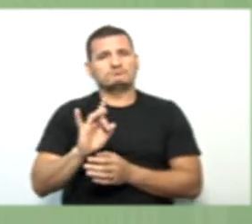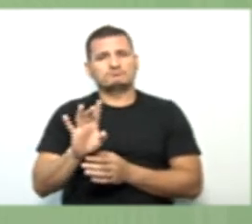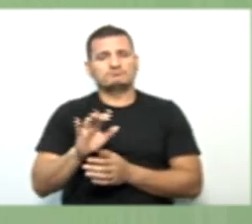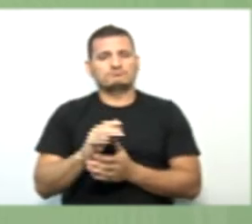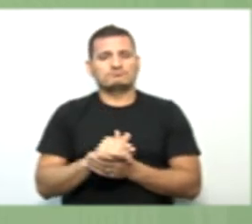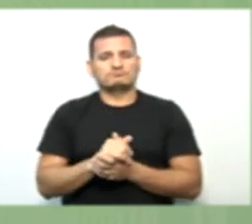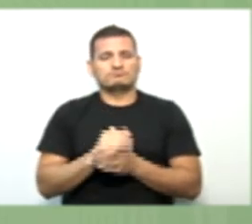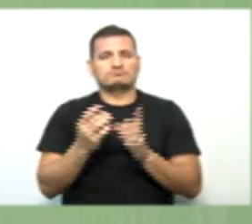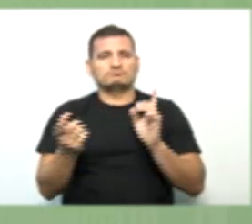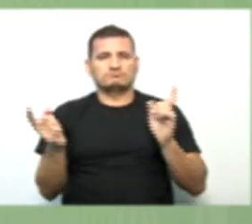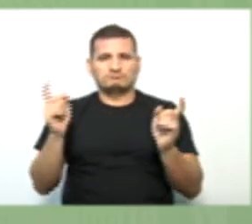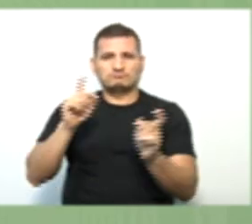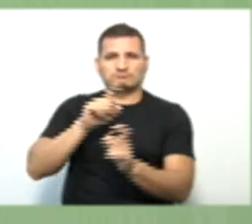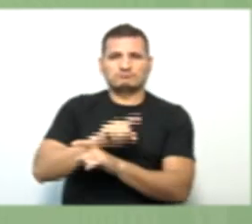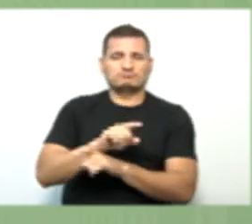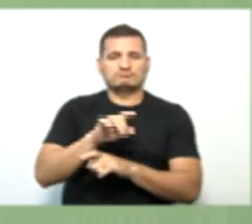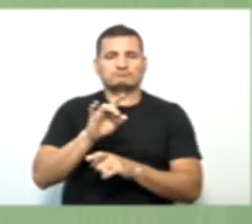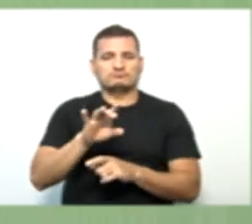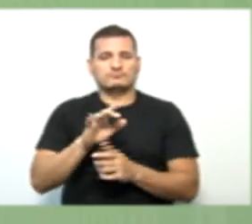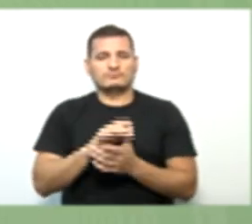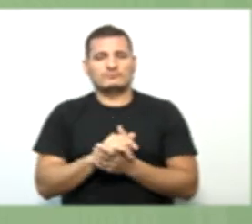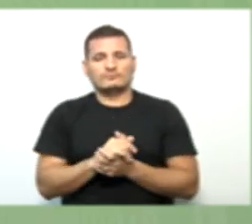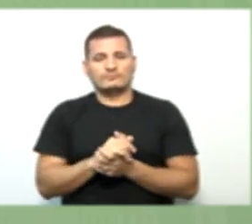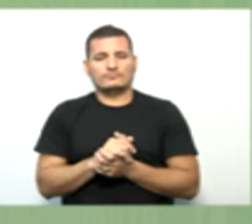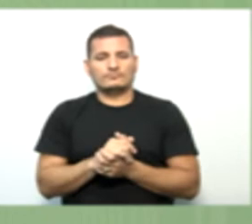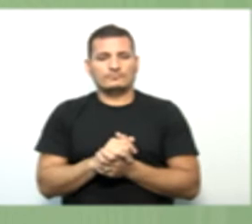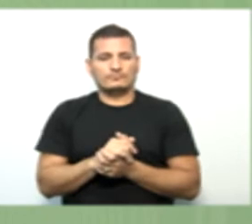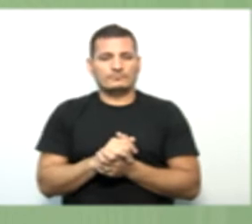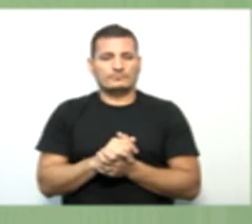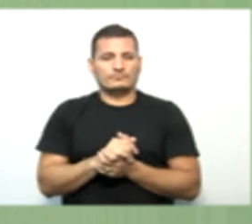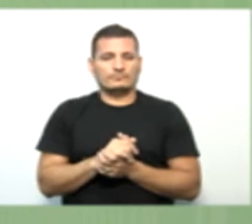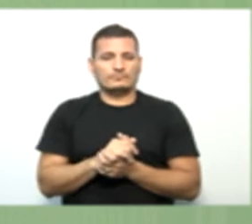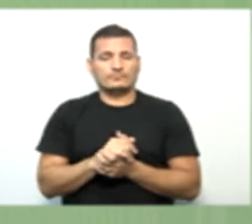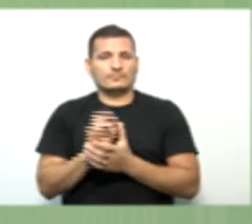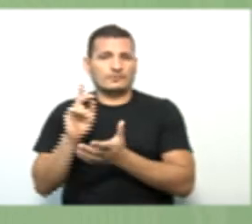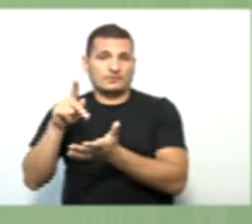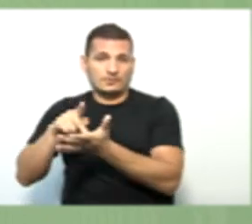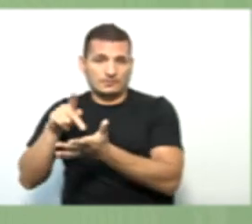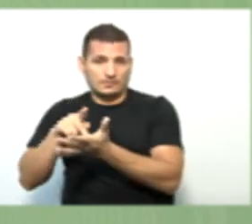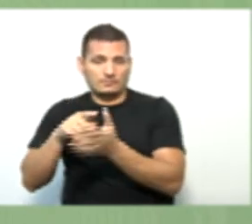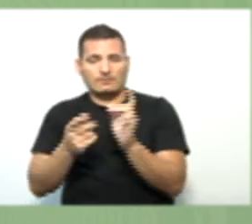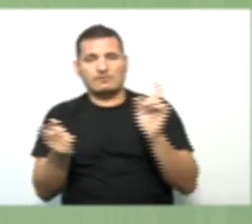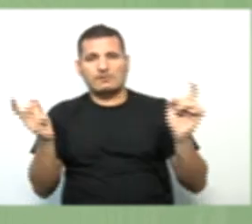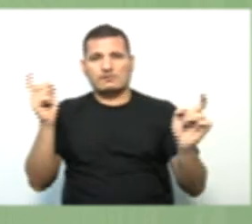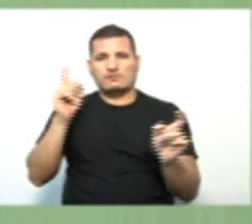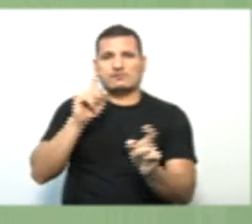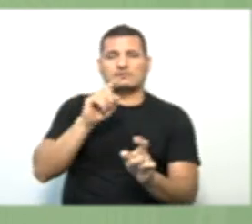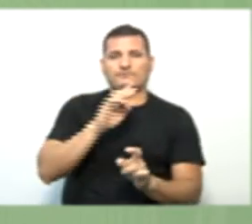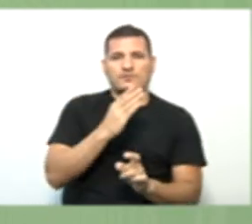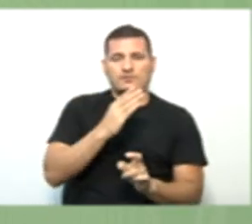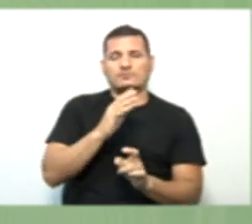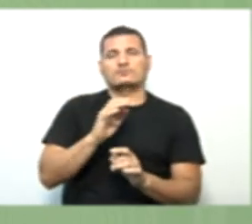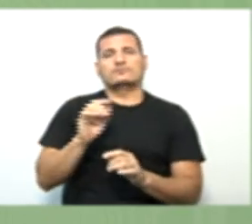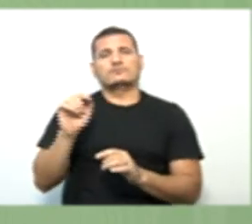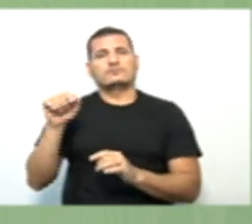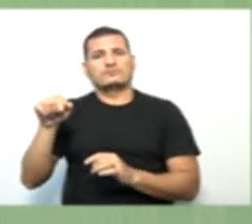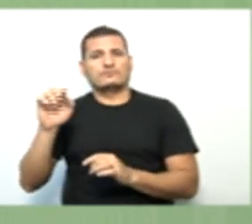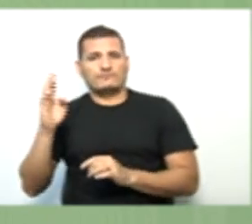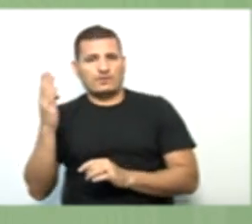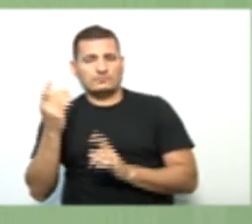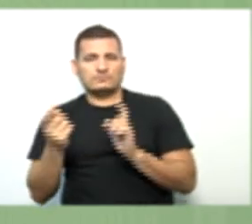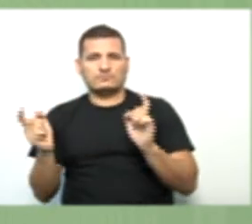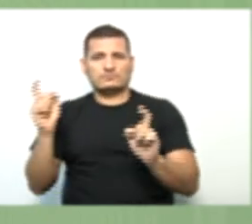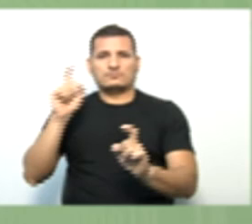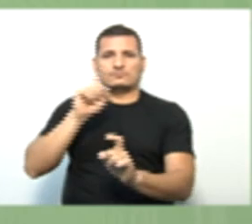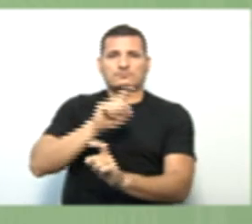inverte a expressão, o valor de verdade da expressão, desculpa. Então, o que era verdadeiro passa a ser falso, o que era falso passa a ser verdadeiro.